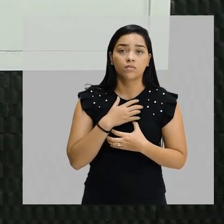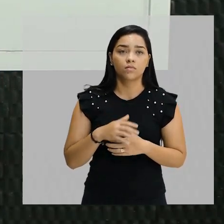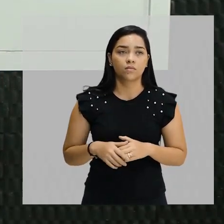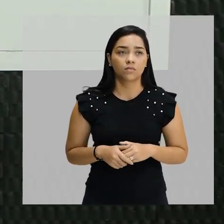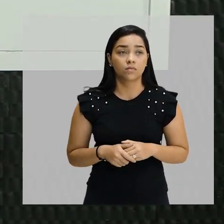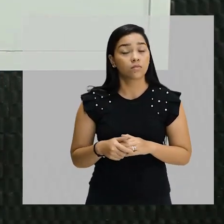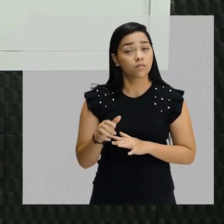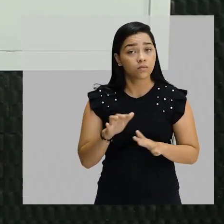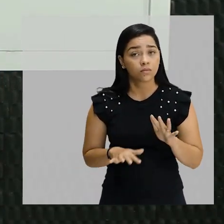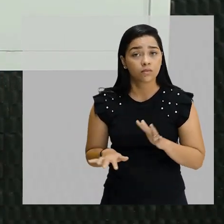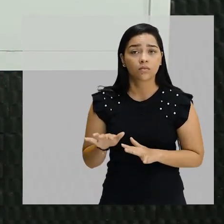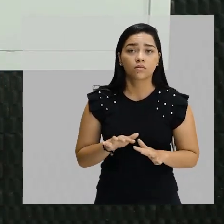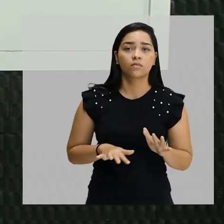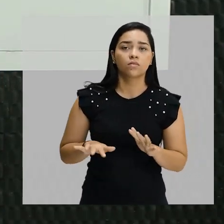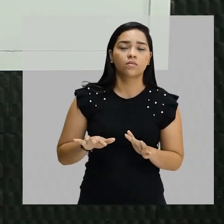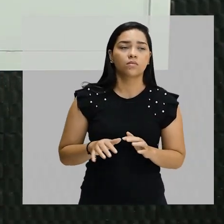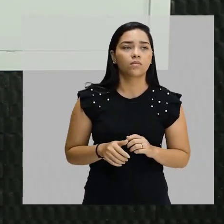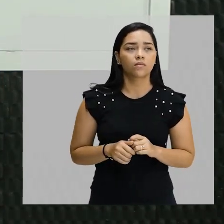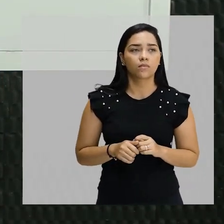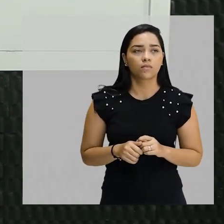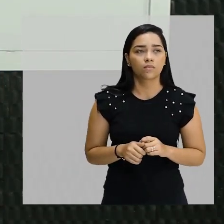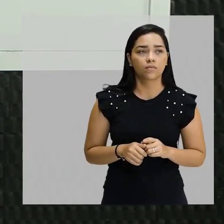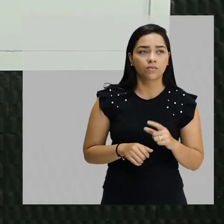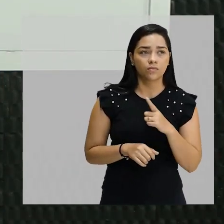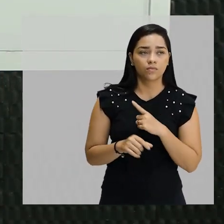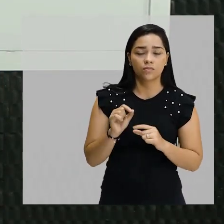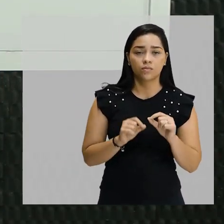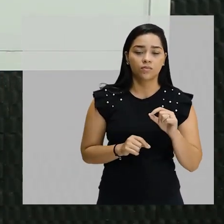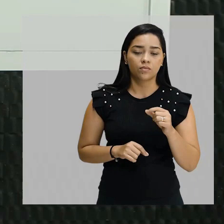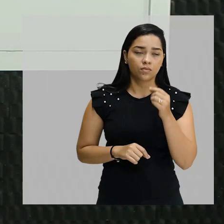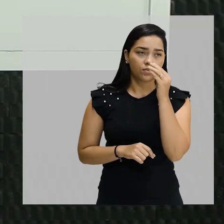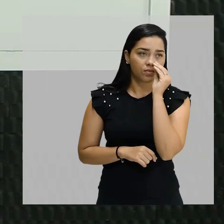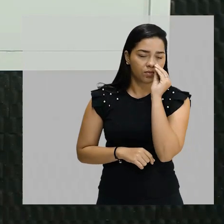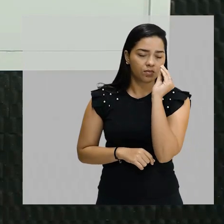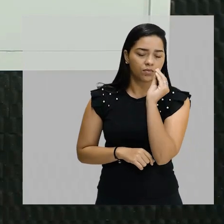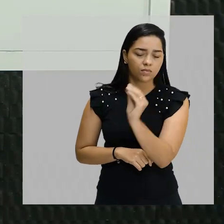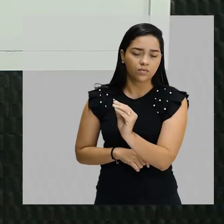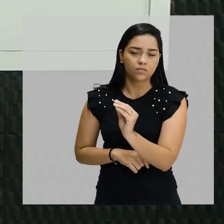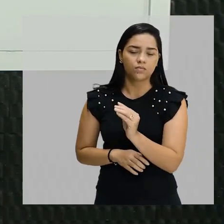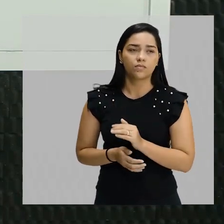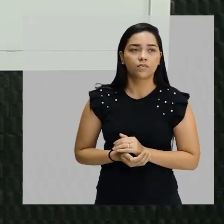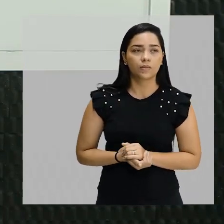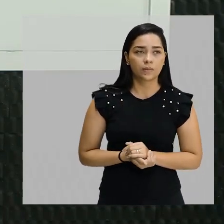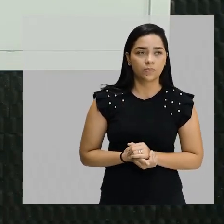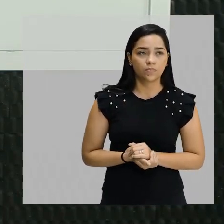cuidado com essa observação existe uma rejeição certo